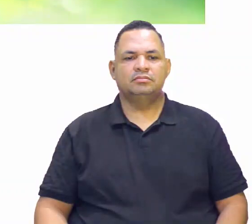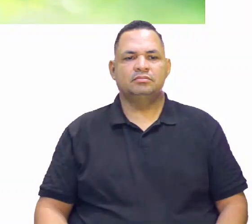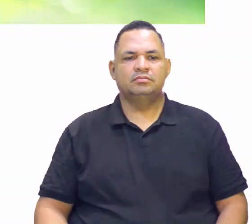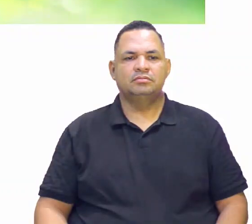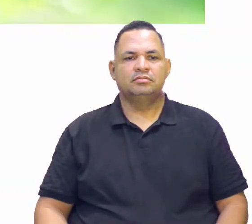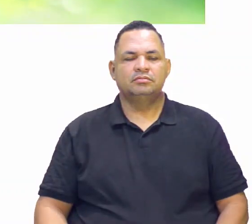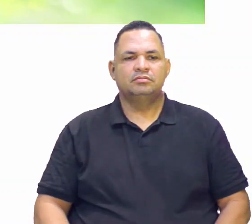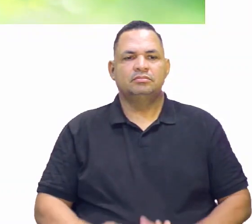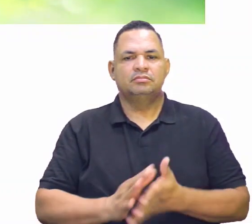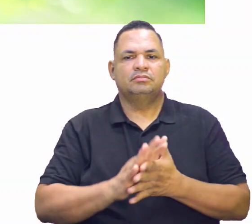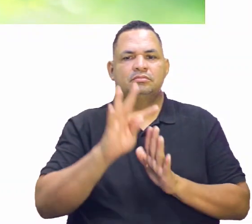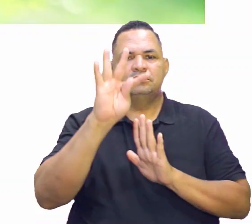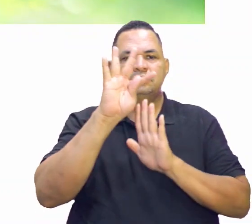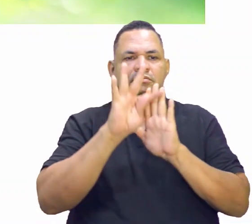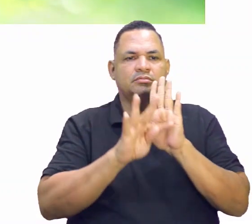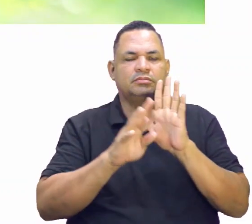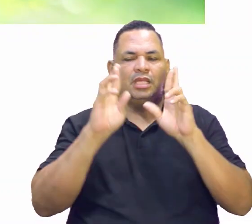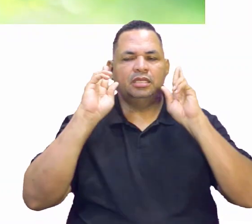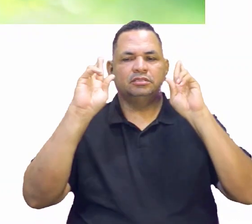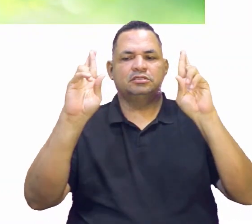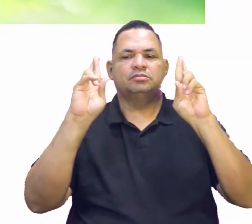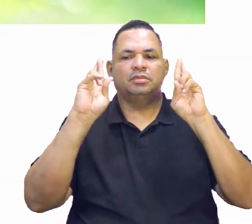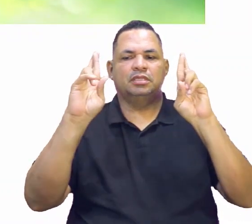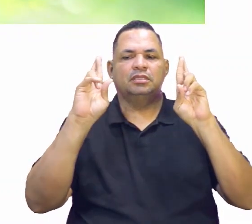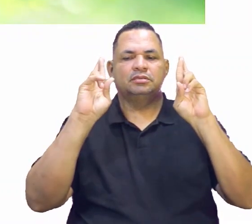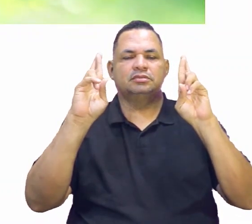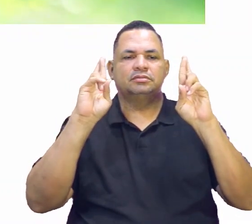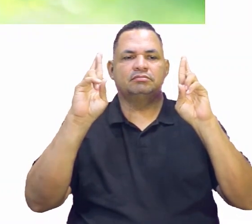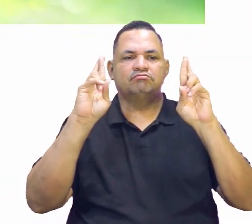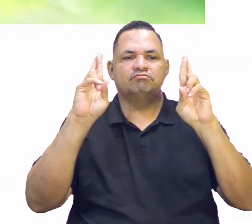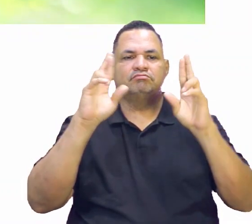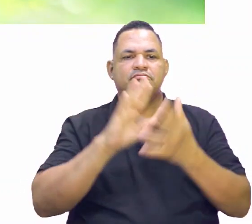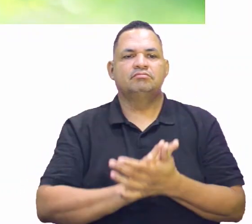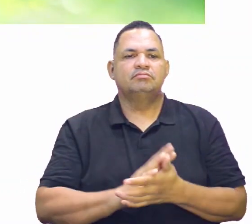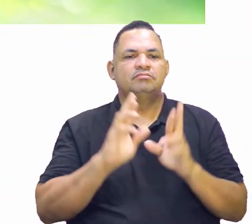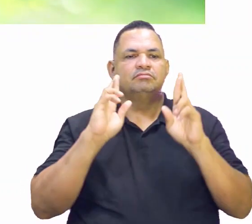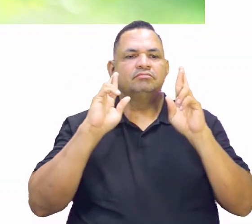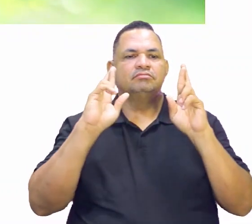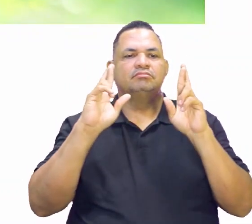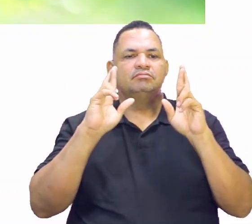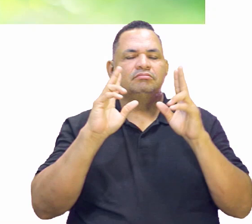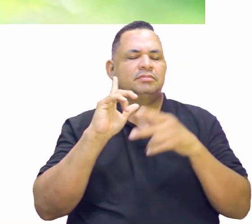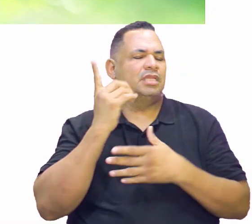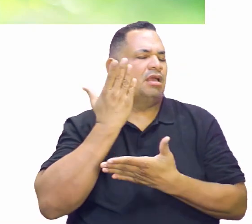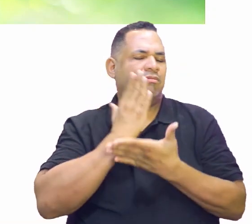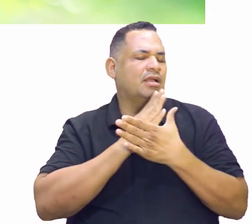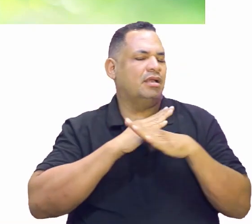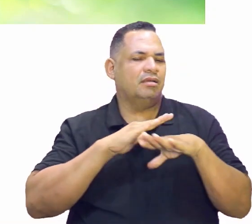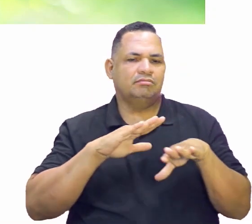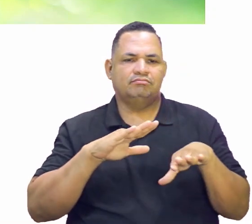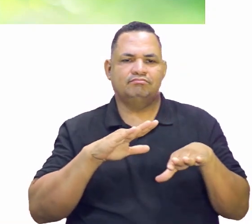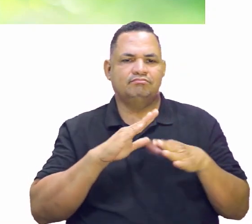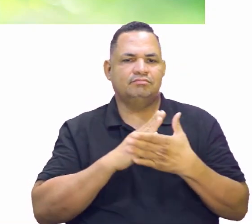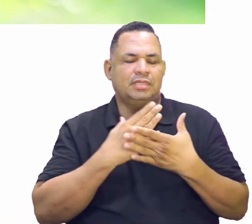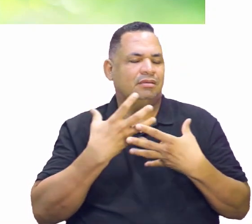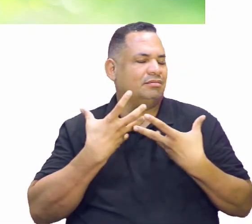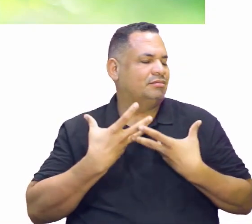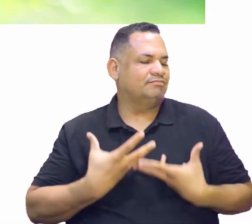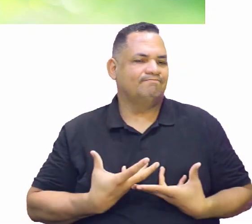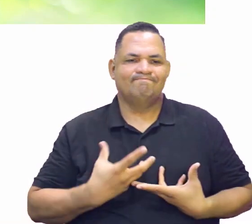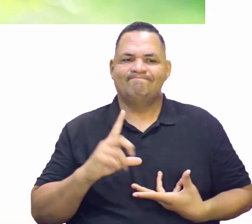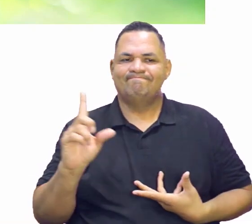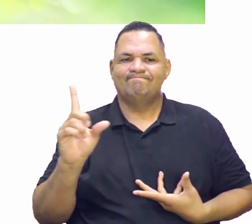nosso texto, né? Olha, esperança, né? Isso, a esperança. A esperança não murcha, ela não